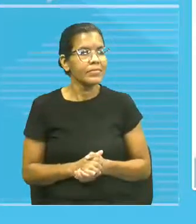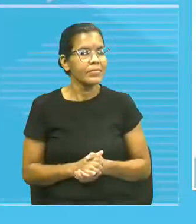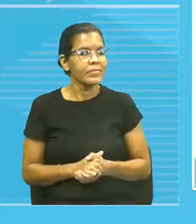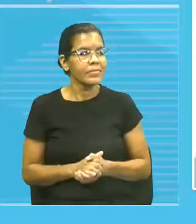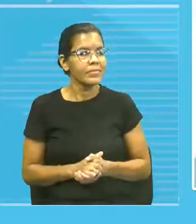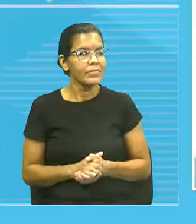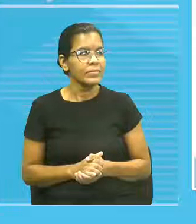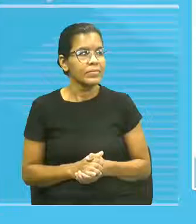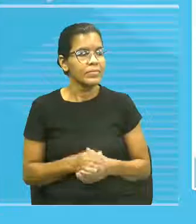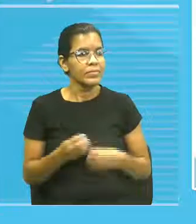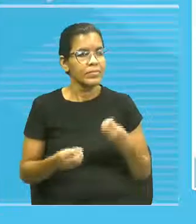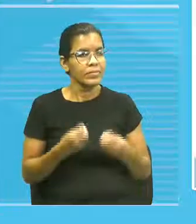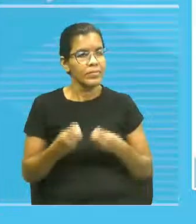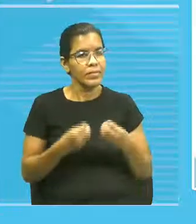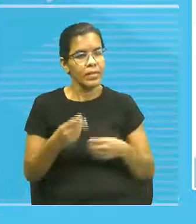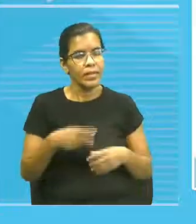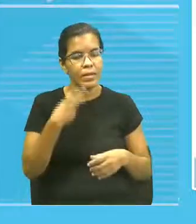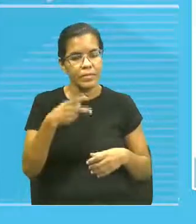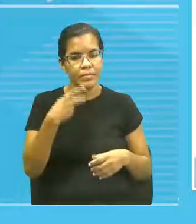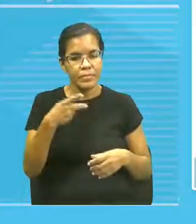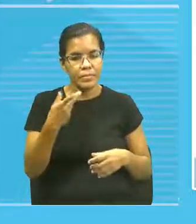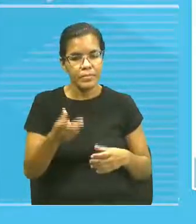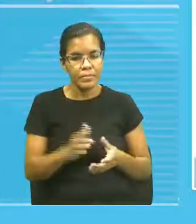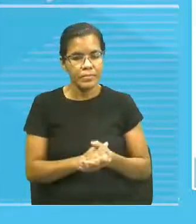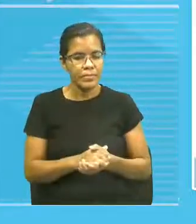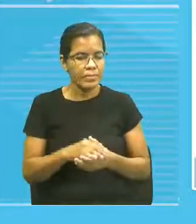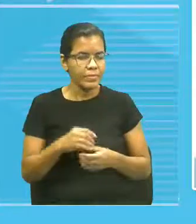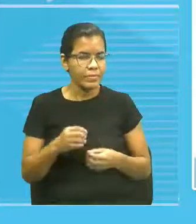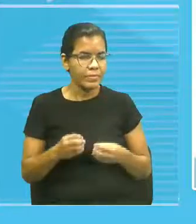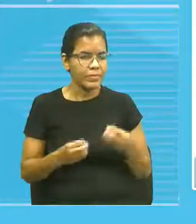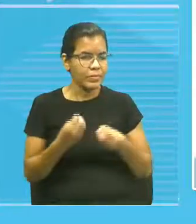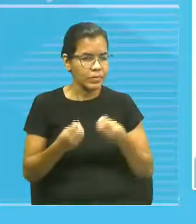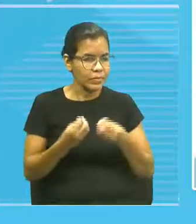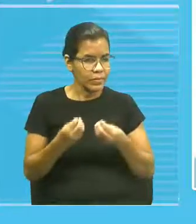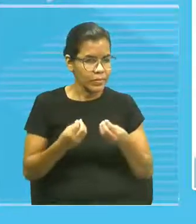Então, como eu disse para vocês,